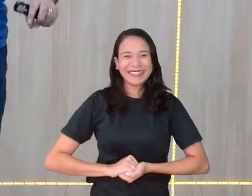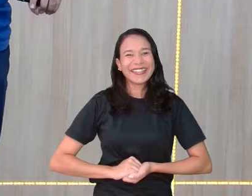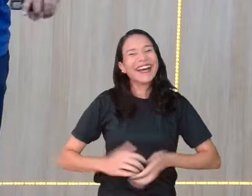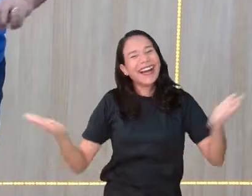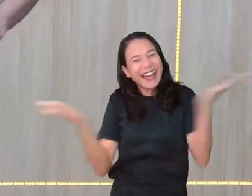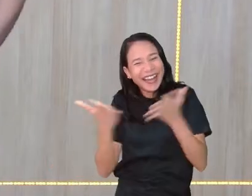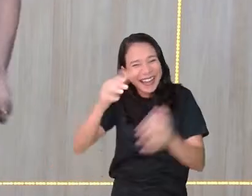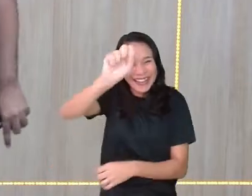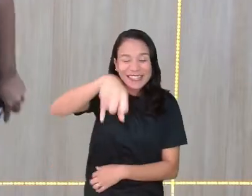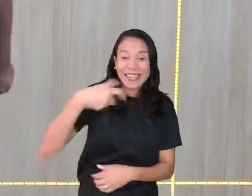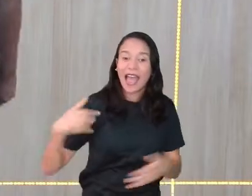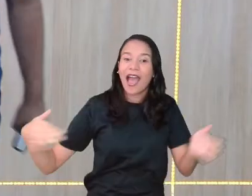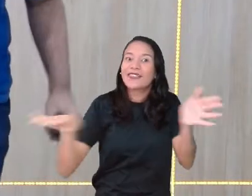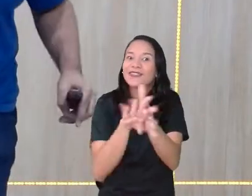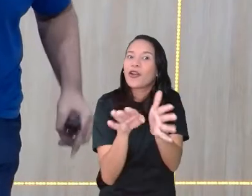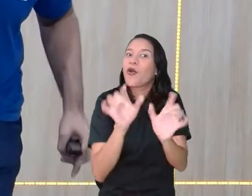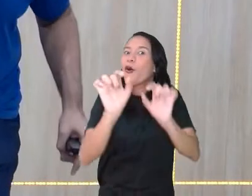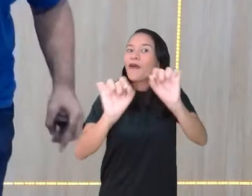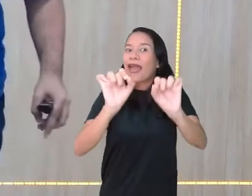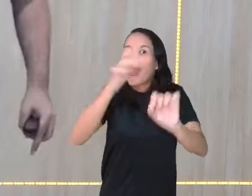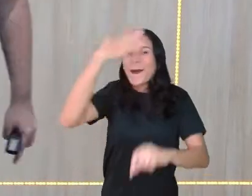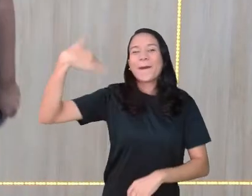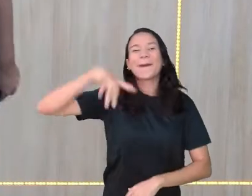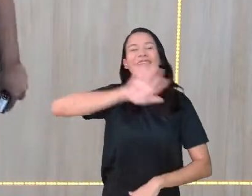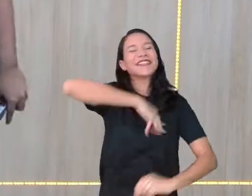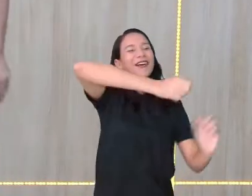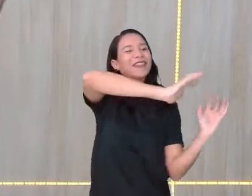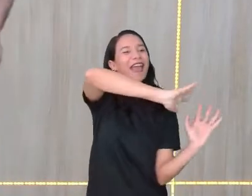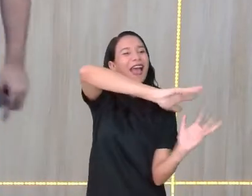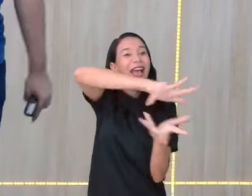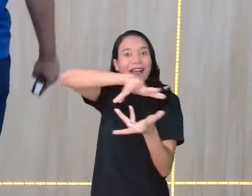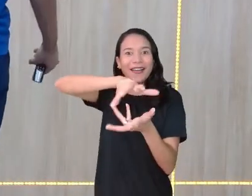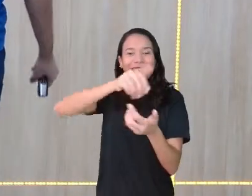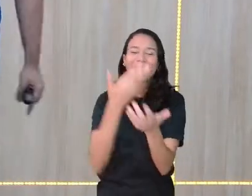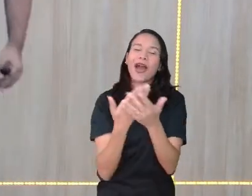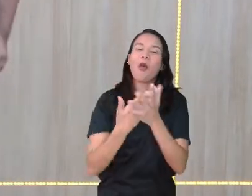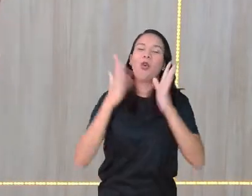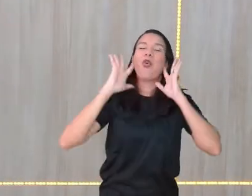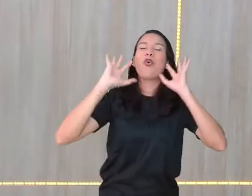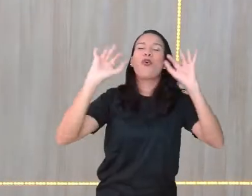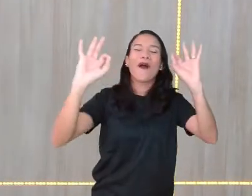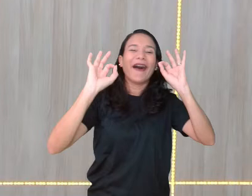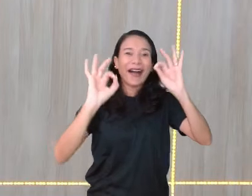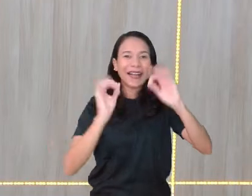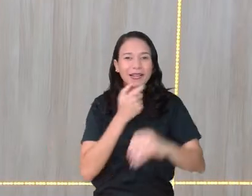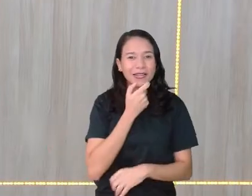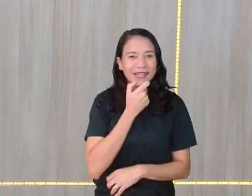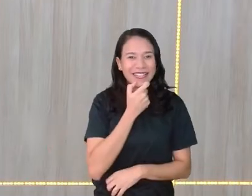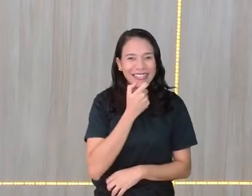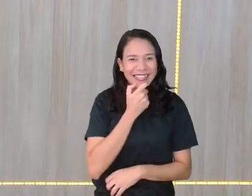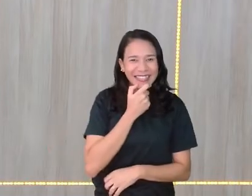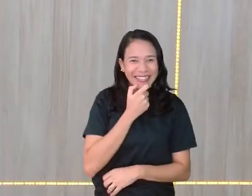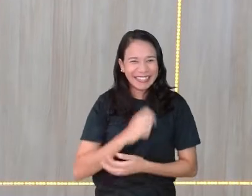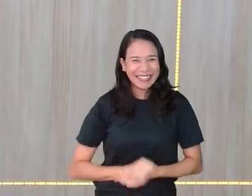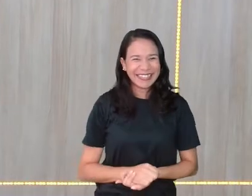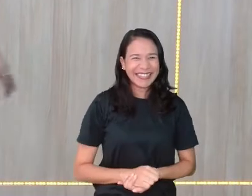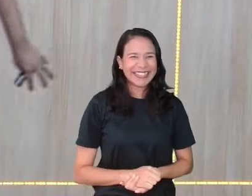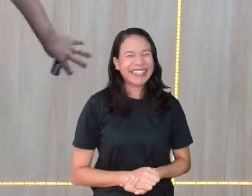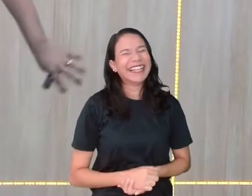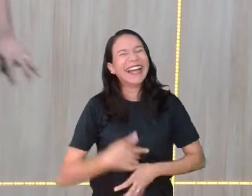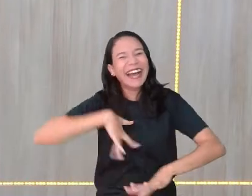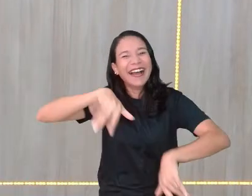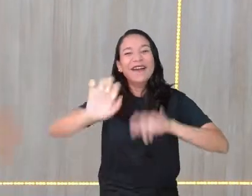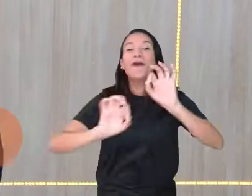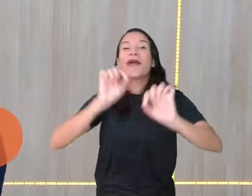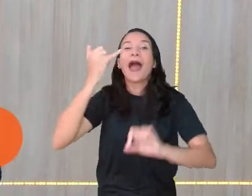Helena. Agora sim, chegando aqui, a galera de geografia, depois dessa aula massa aí de inglês, né? It's now or never.